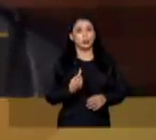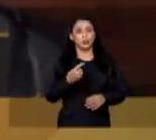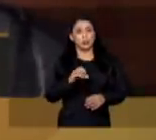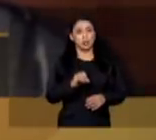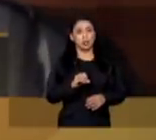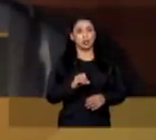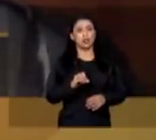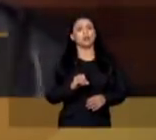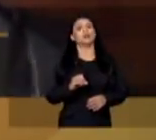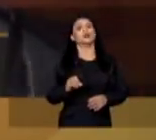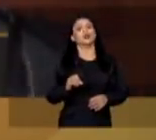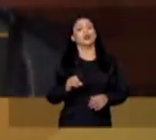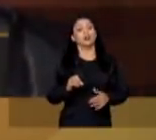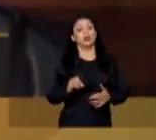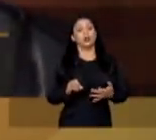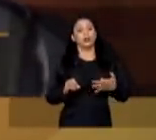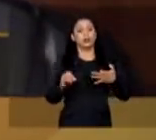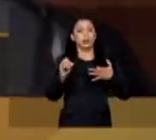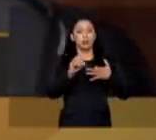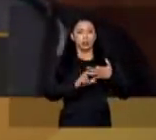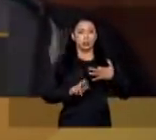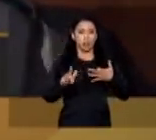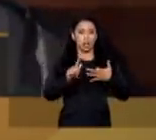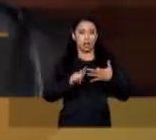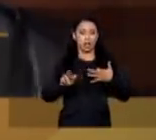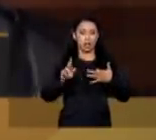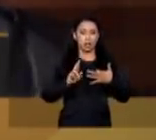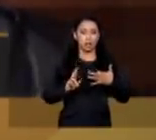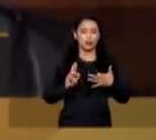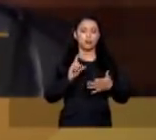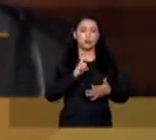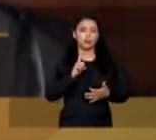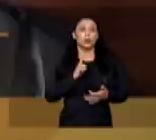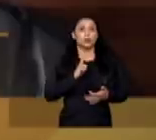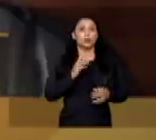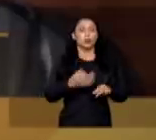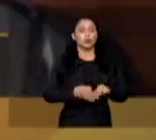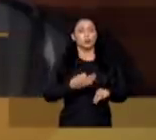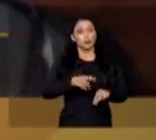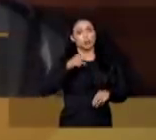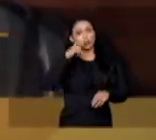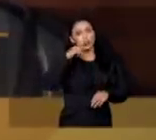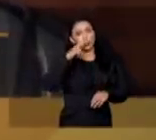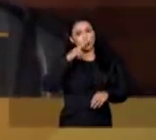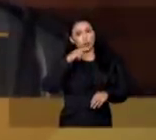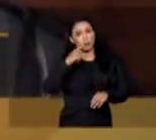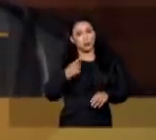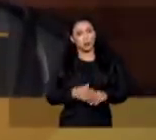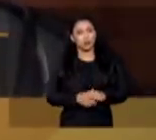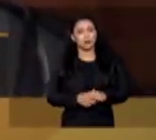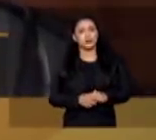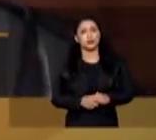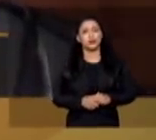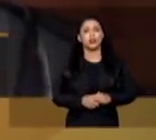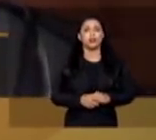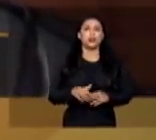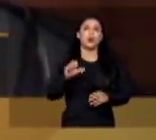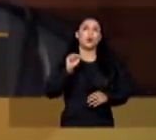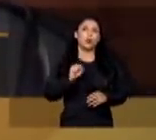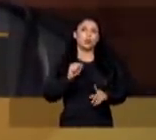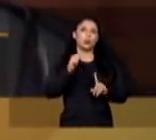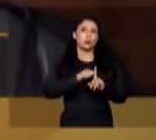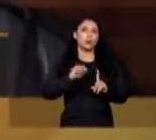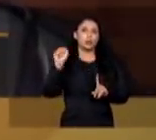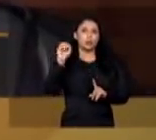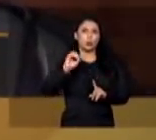155610, em sede de agravo regimental, da relatoria do eminente ministro Gilmar Mendes, Sua Excelência, em 8